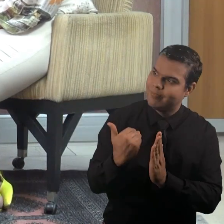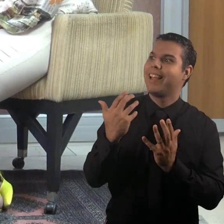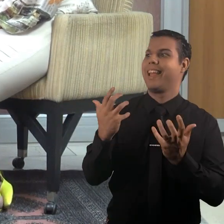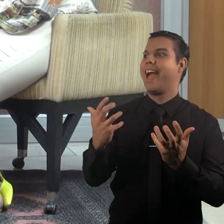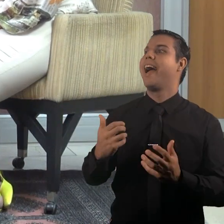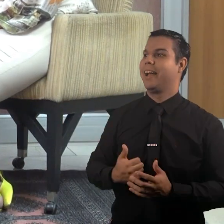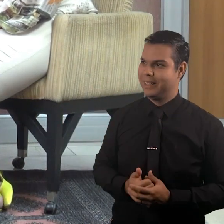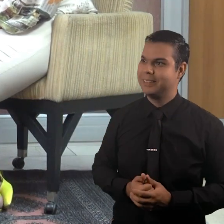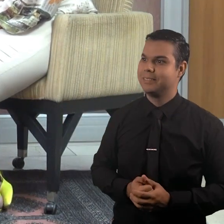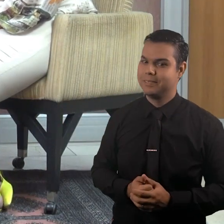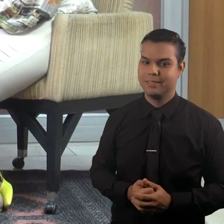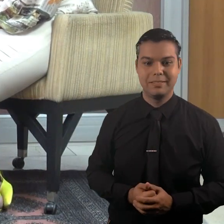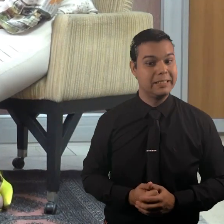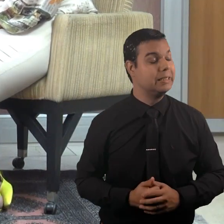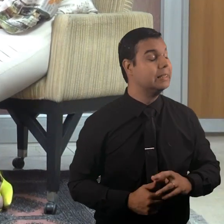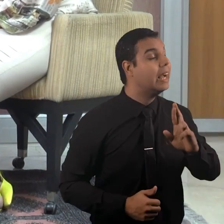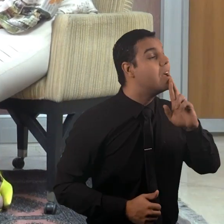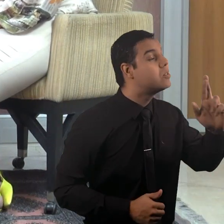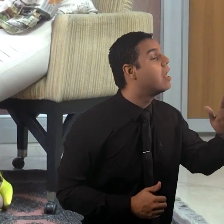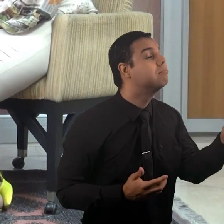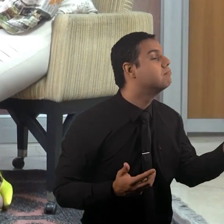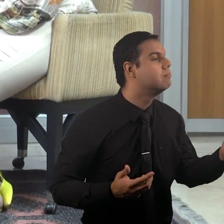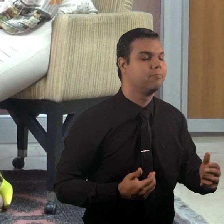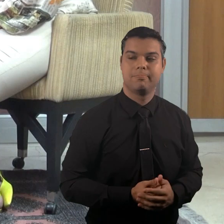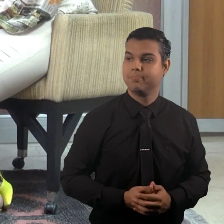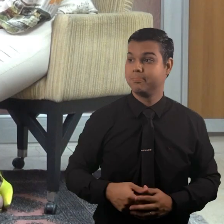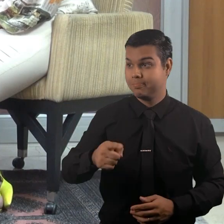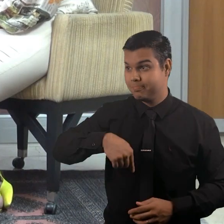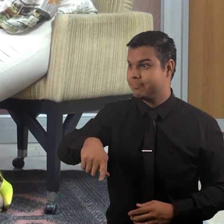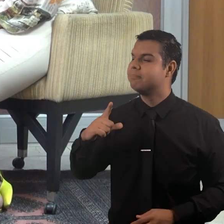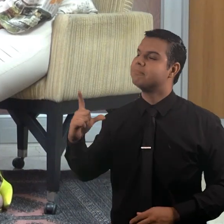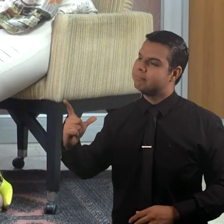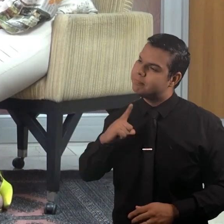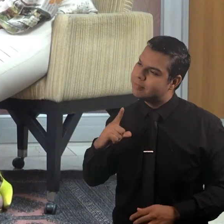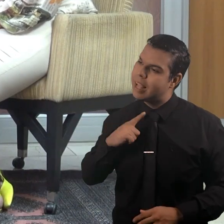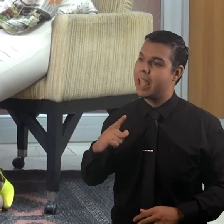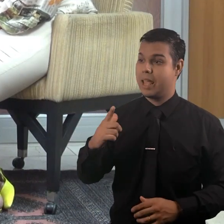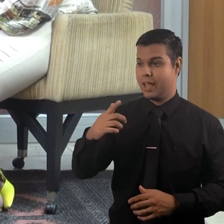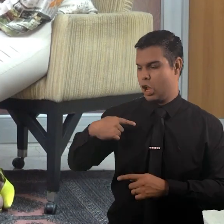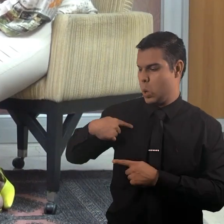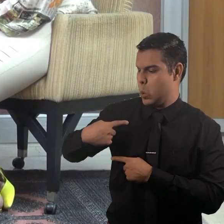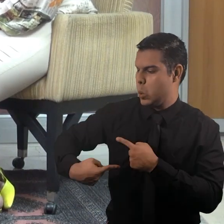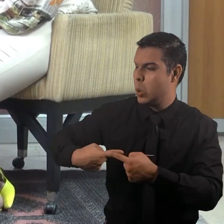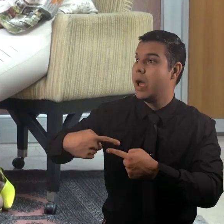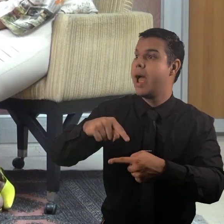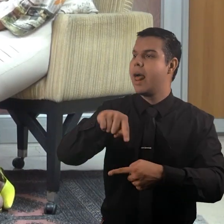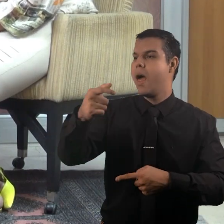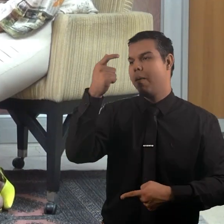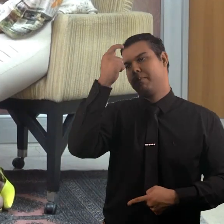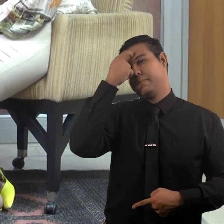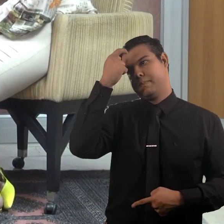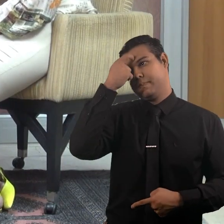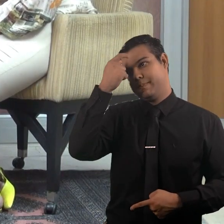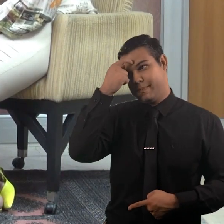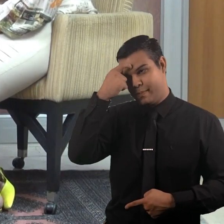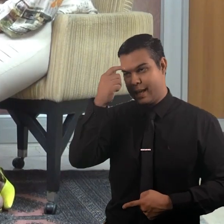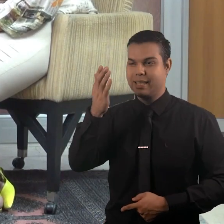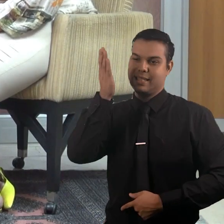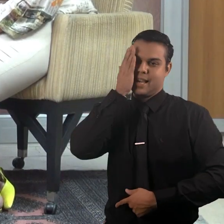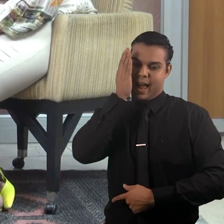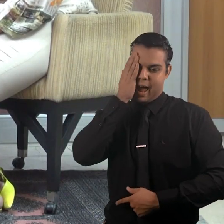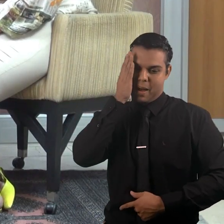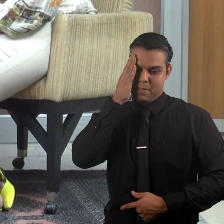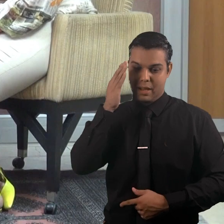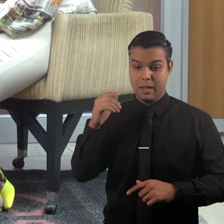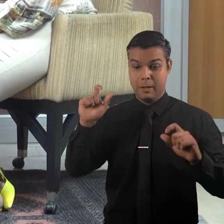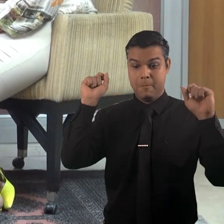3 anos. Essa é a expectativa. O resultado disso? O resultado disso é que a gente tem uma geração muito mais comprometida